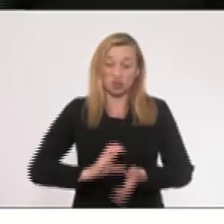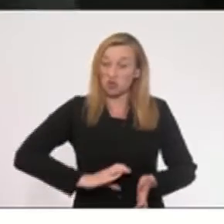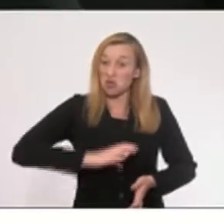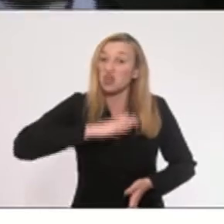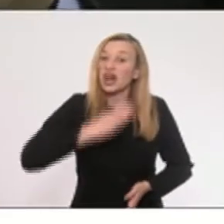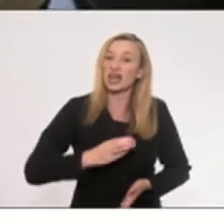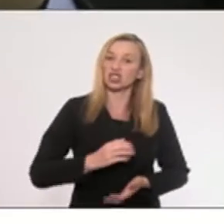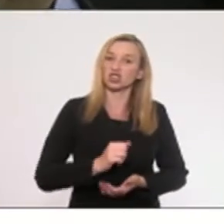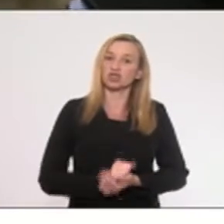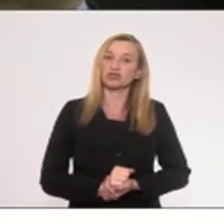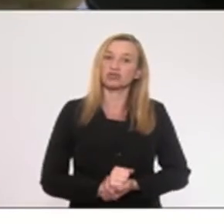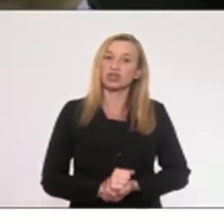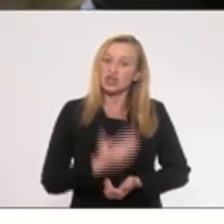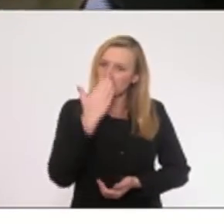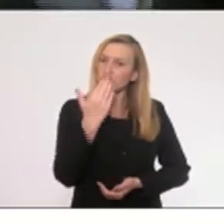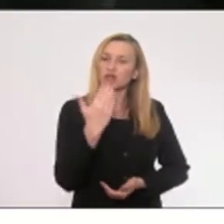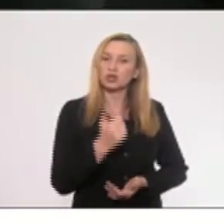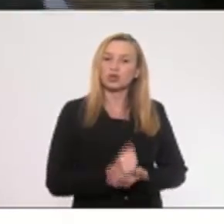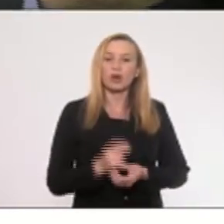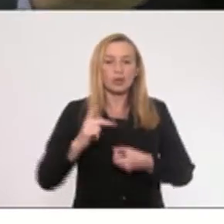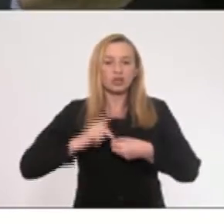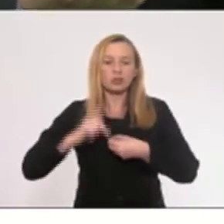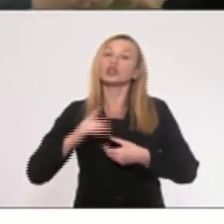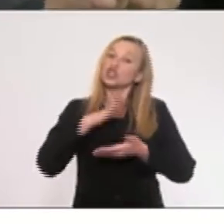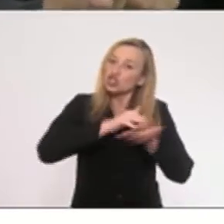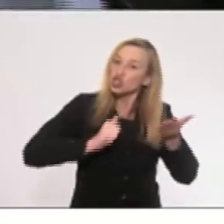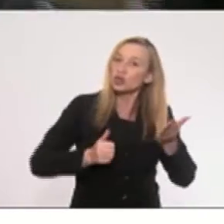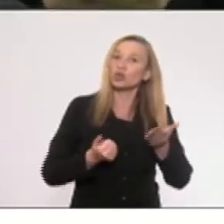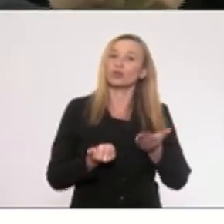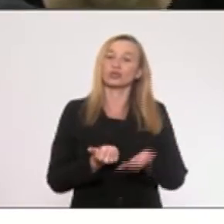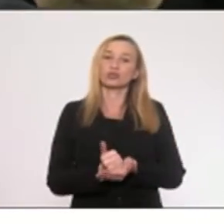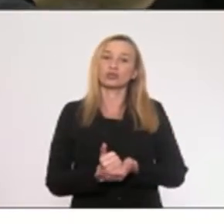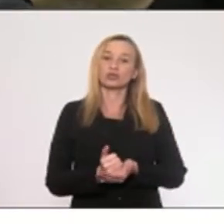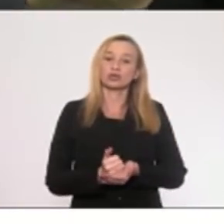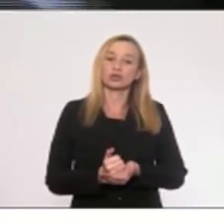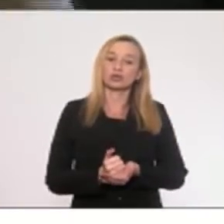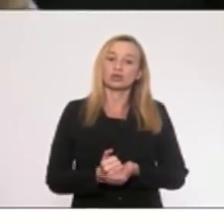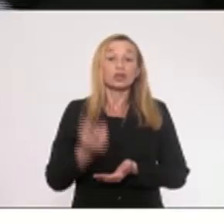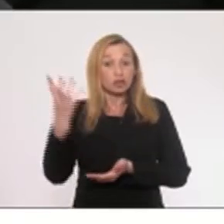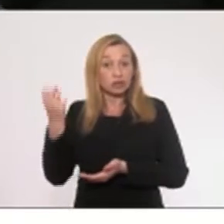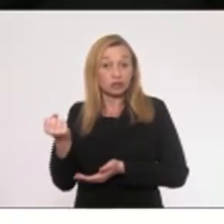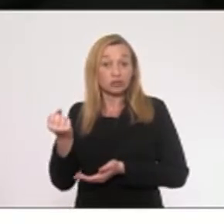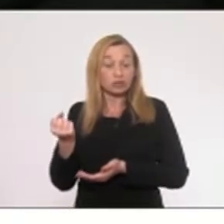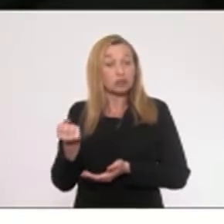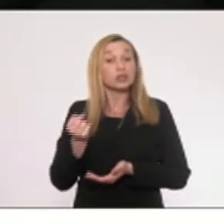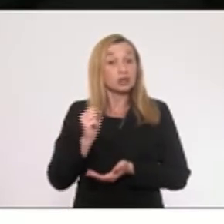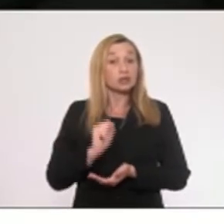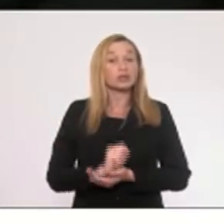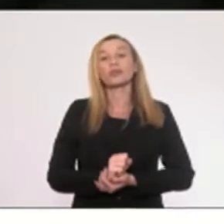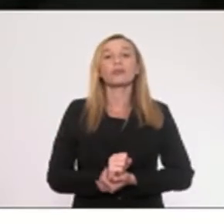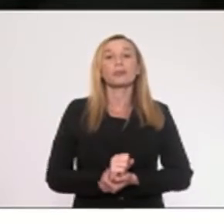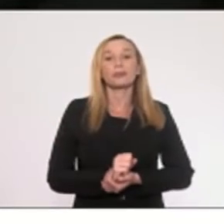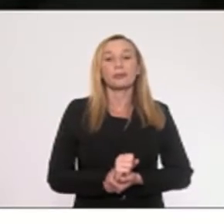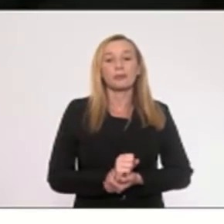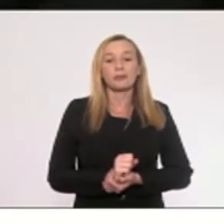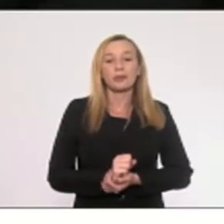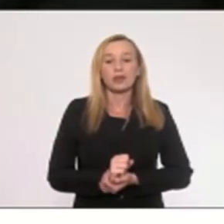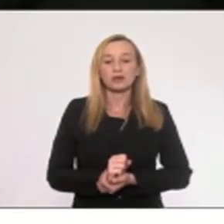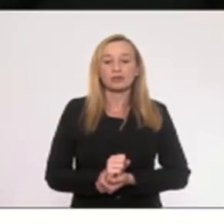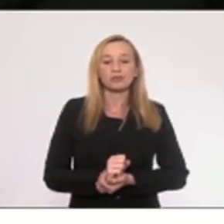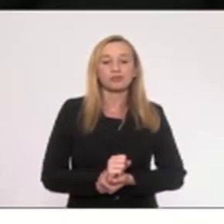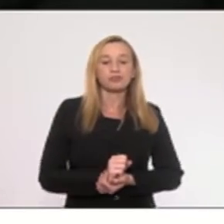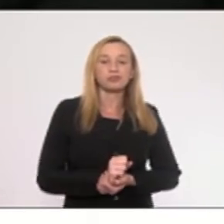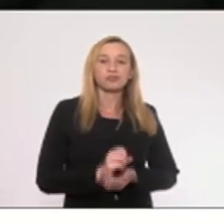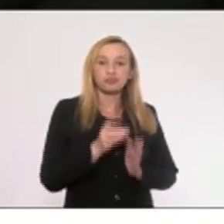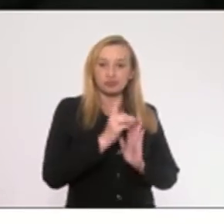fazer, enfrentou a Petrobras e retirou os benefícios, os incentivos, por decreto. Então, eu